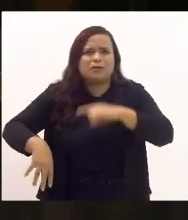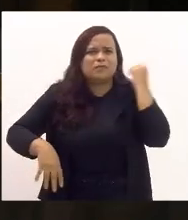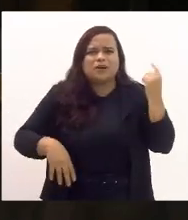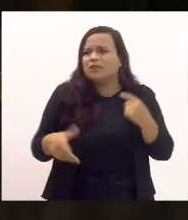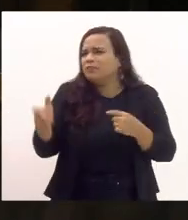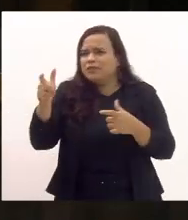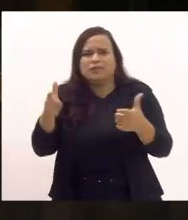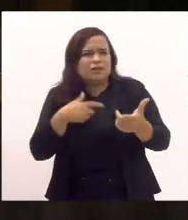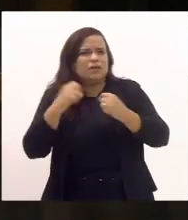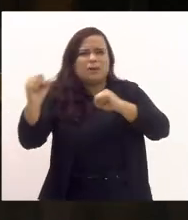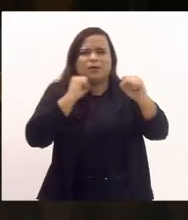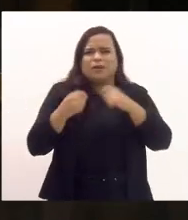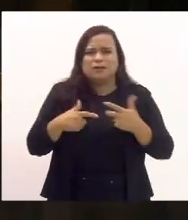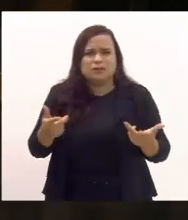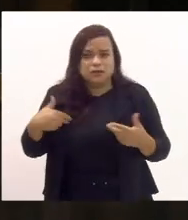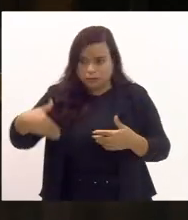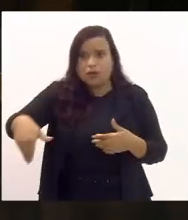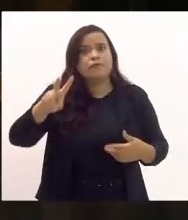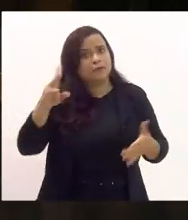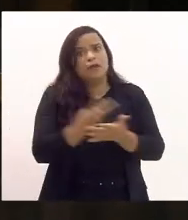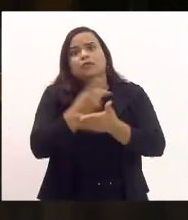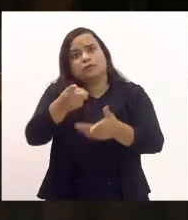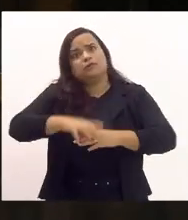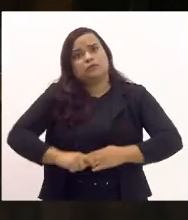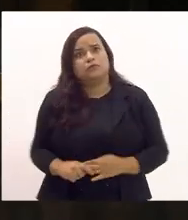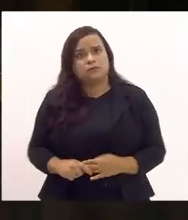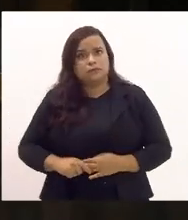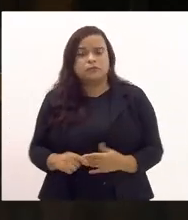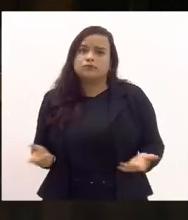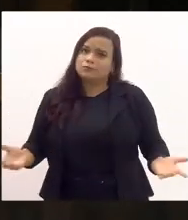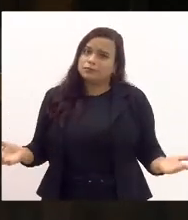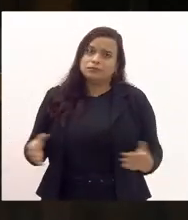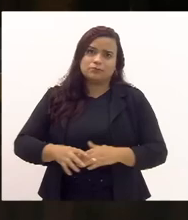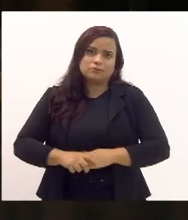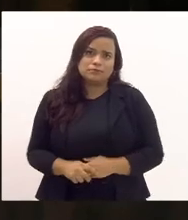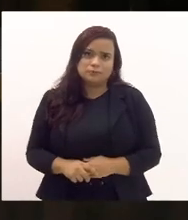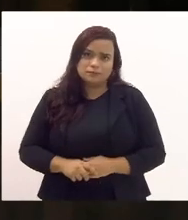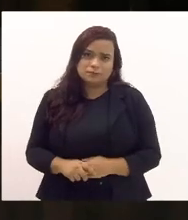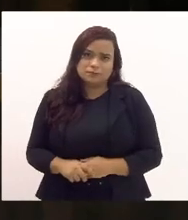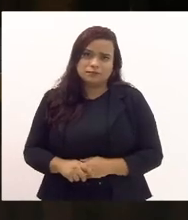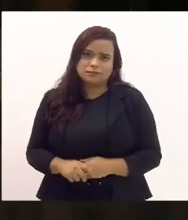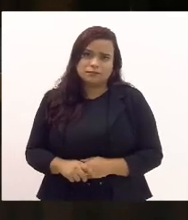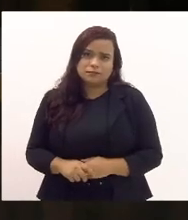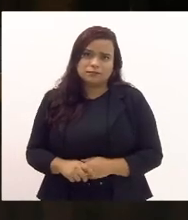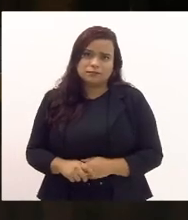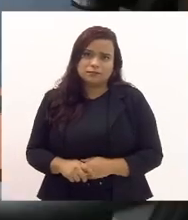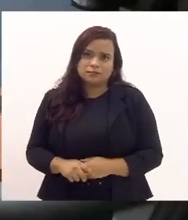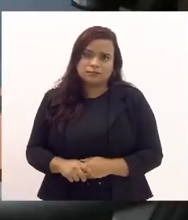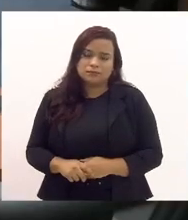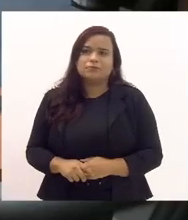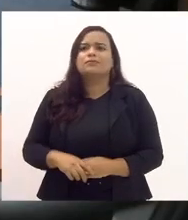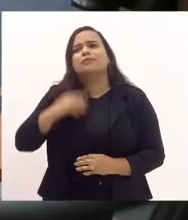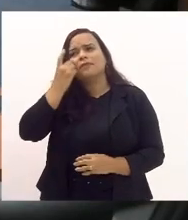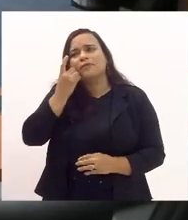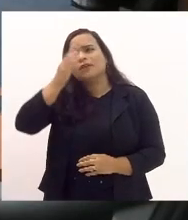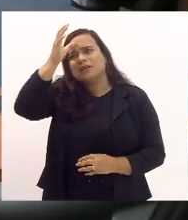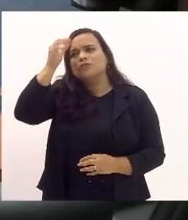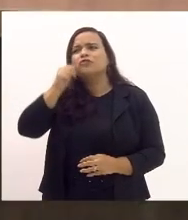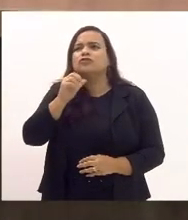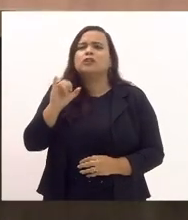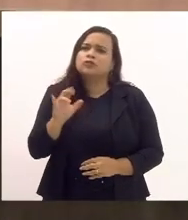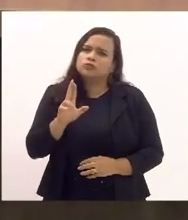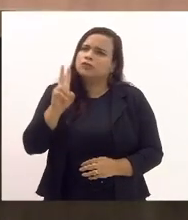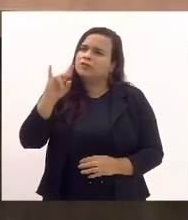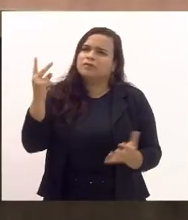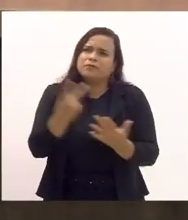destruiu o outro a gente daqui a pouco tá chegando o período de andar todo mundo com venda nos olhos e botar a tia Ju não